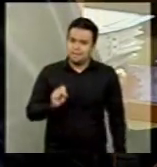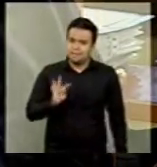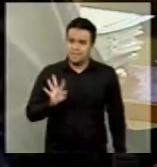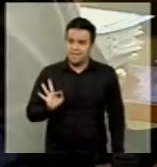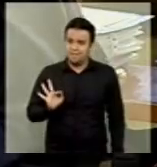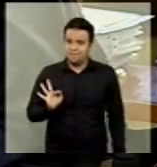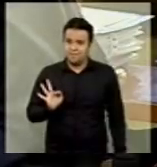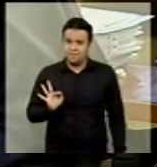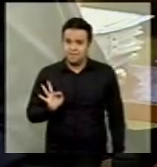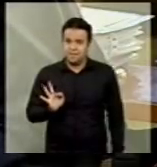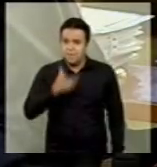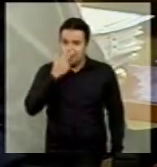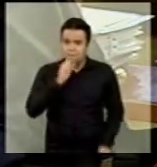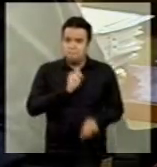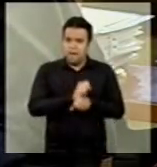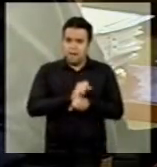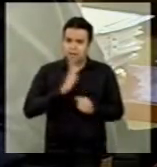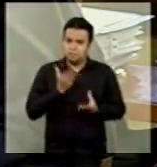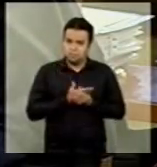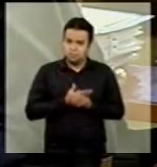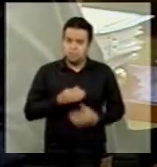não andariam as ações.